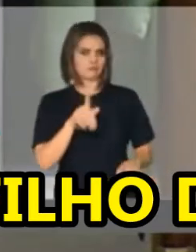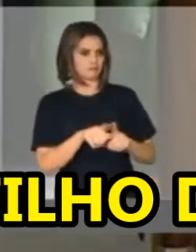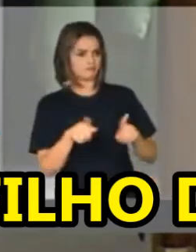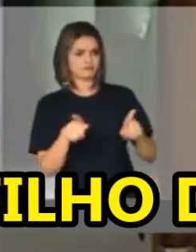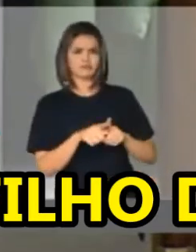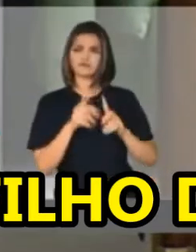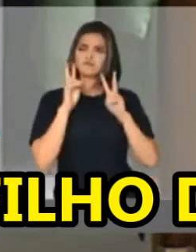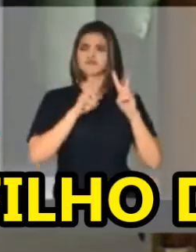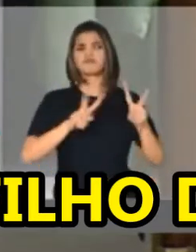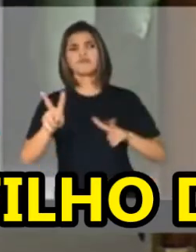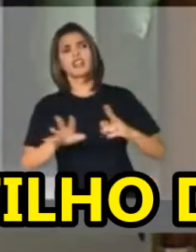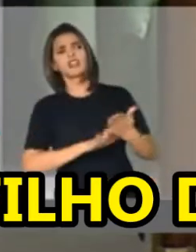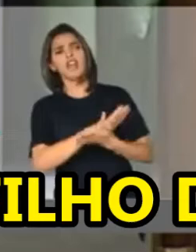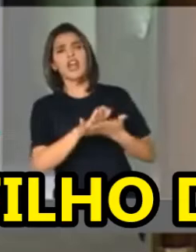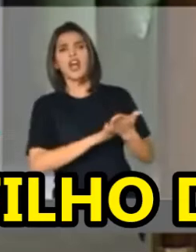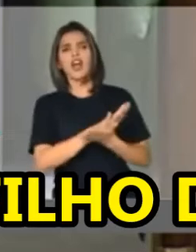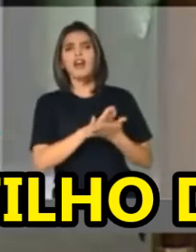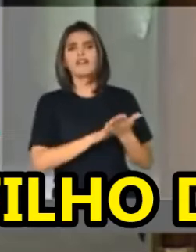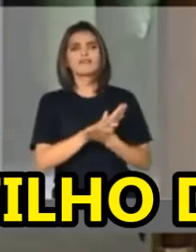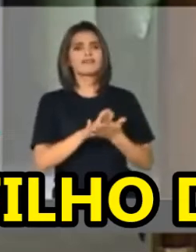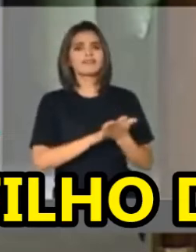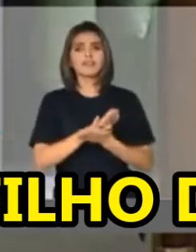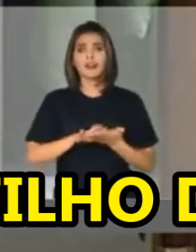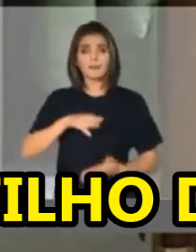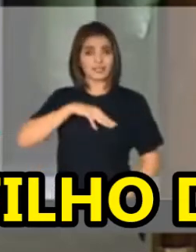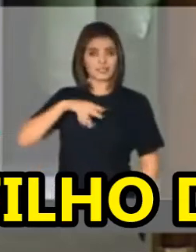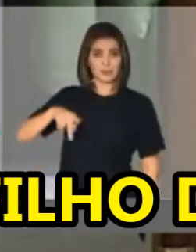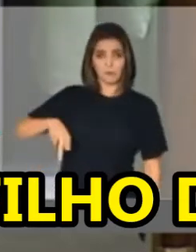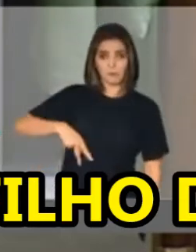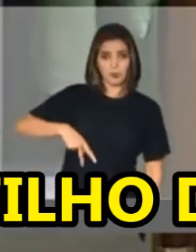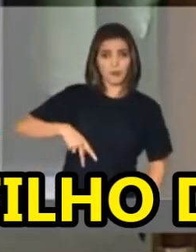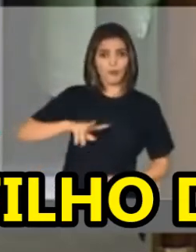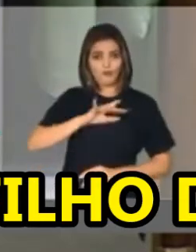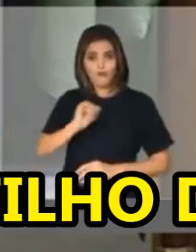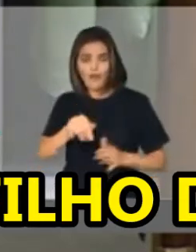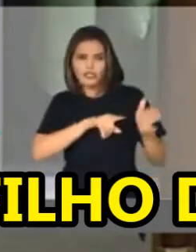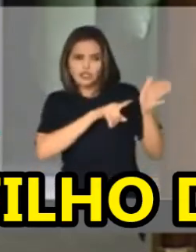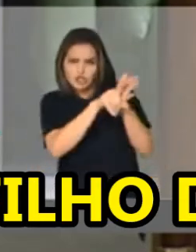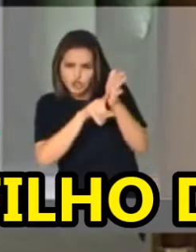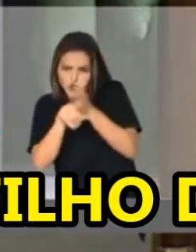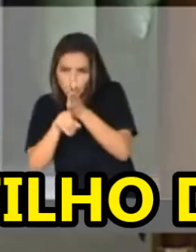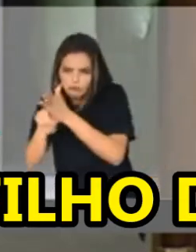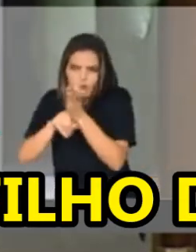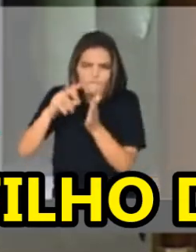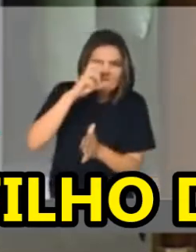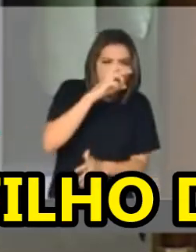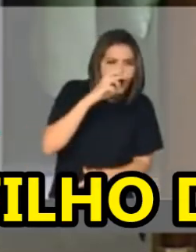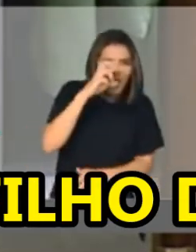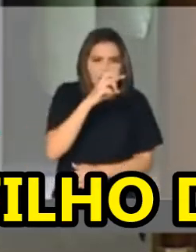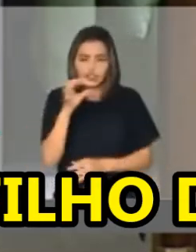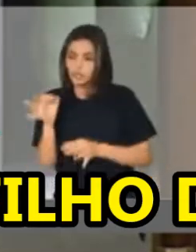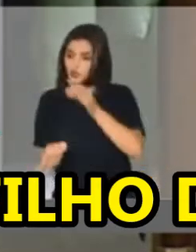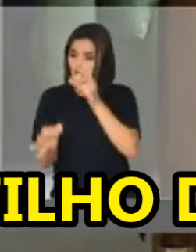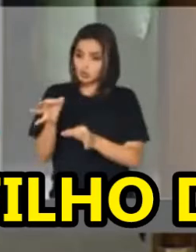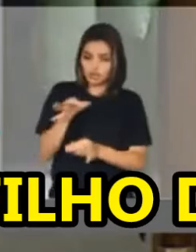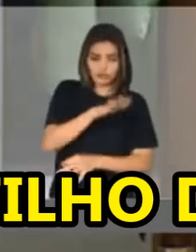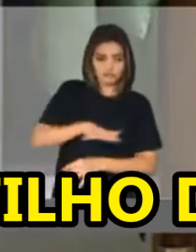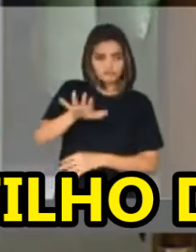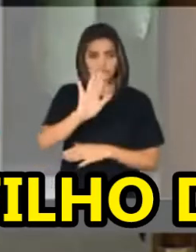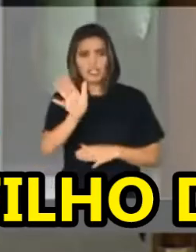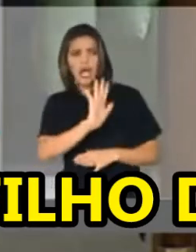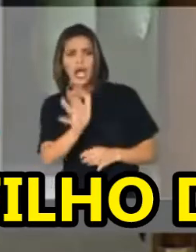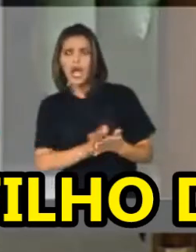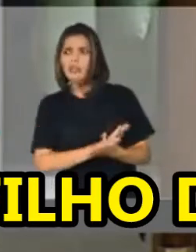de apurações do Ministério Público, nem da Justiça, não vimos acontecer